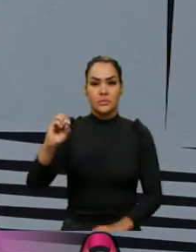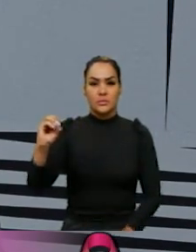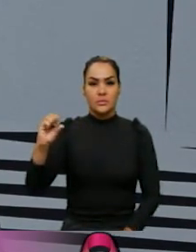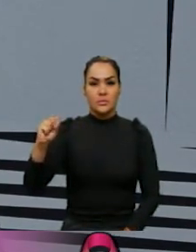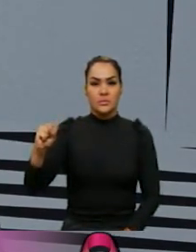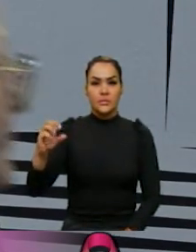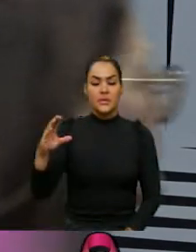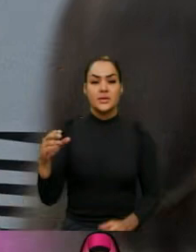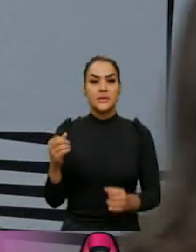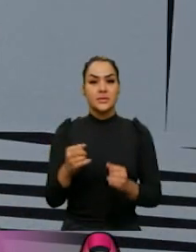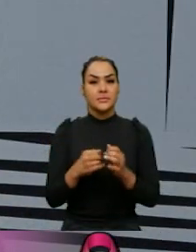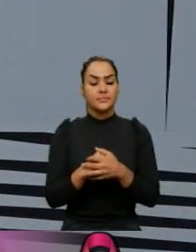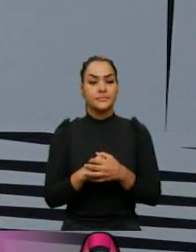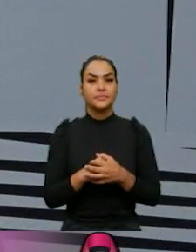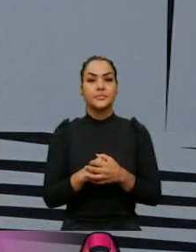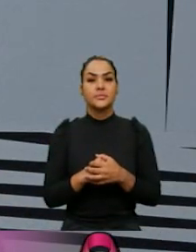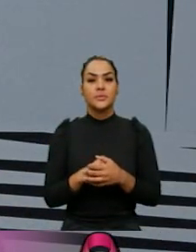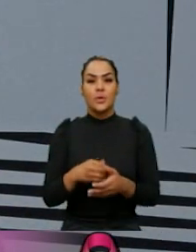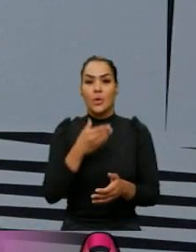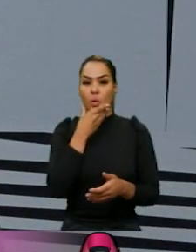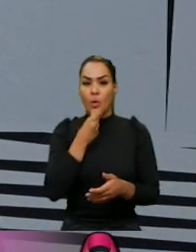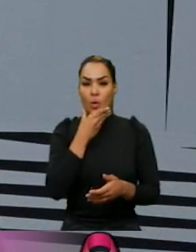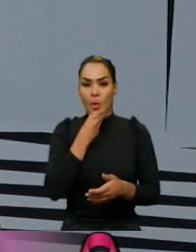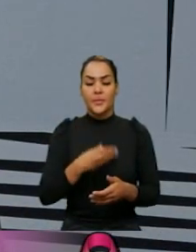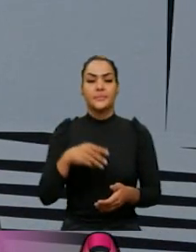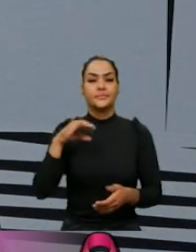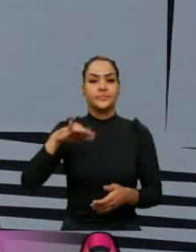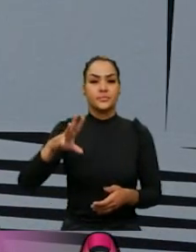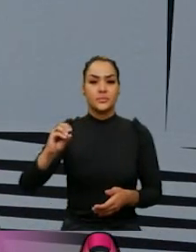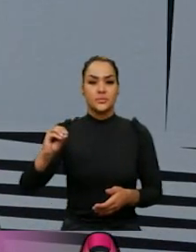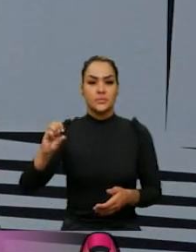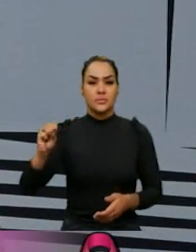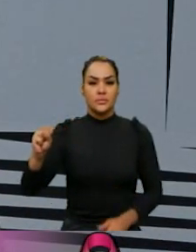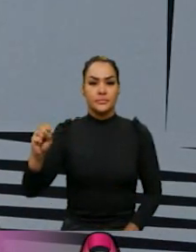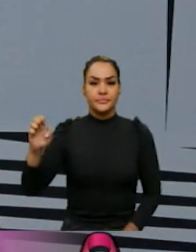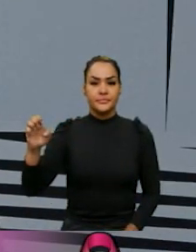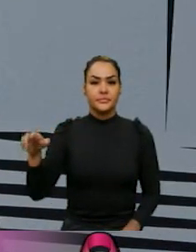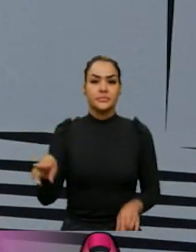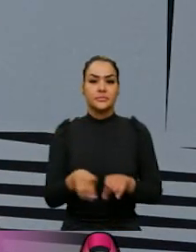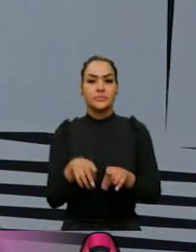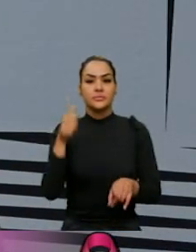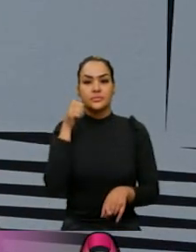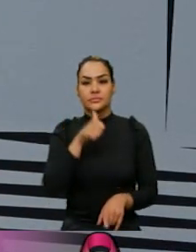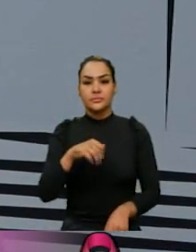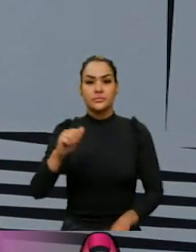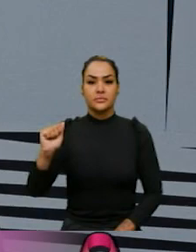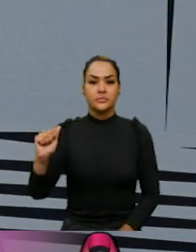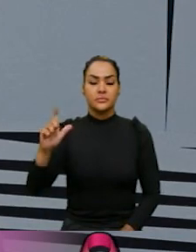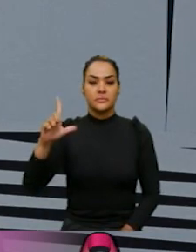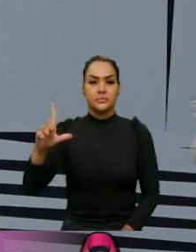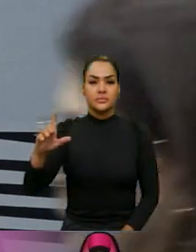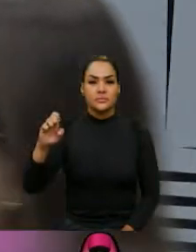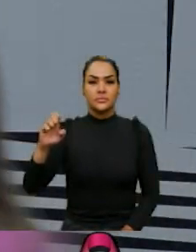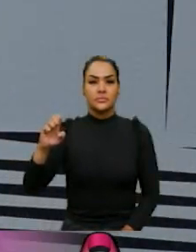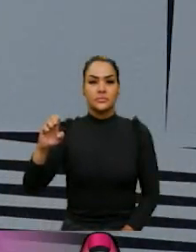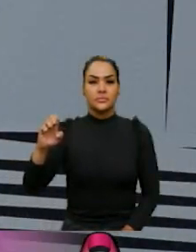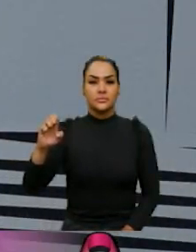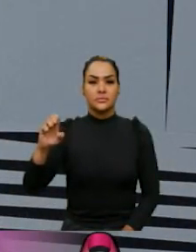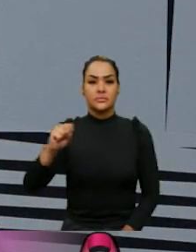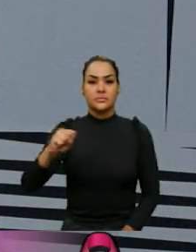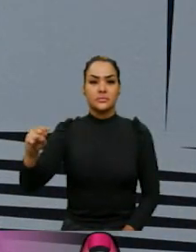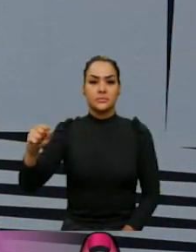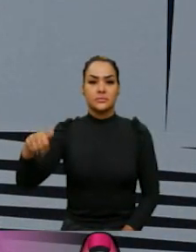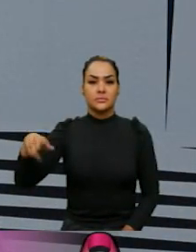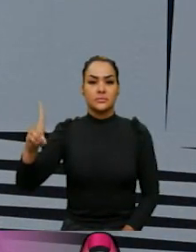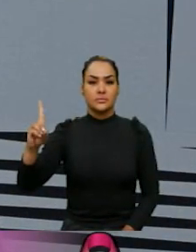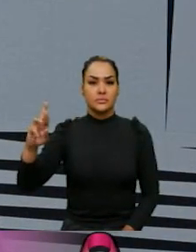Entidades, na pessoa do senhor José Carlos Gomes Silva e da senhora Alessandra Castelli, que representam grandiosamente a